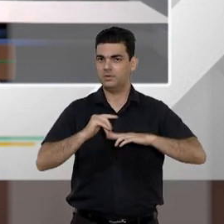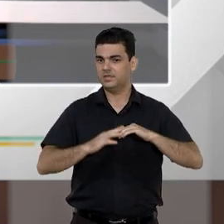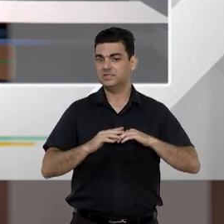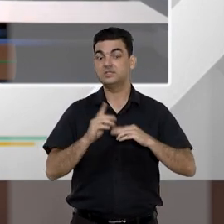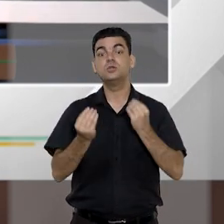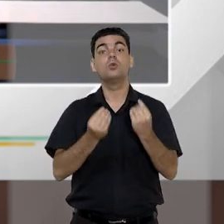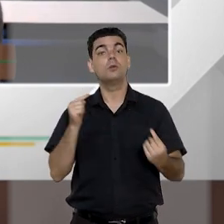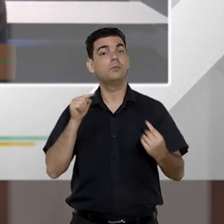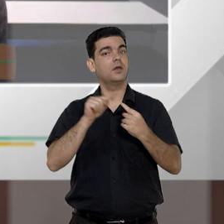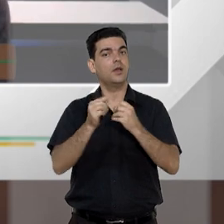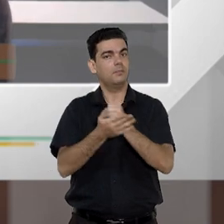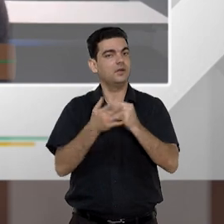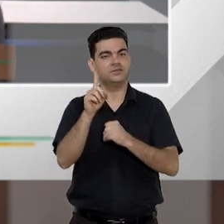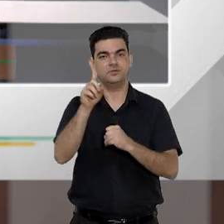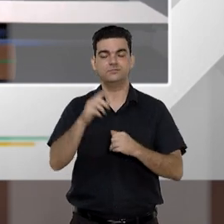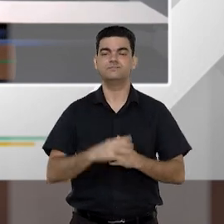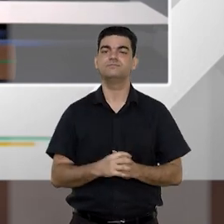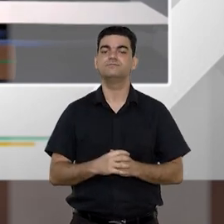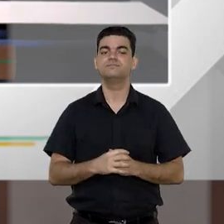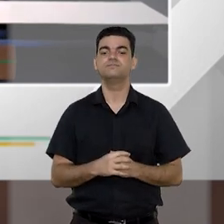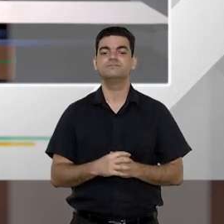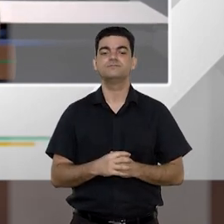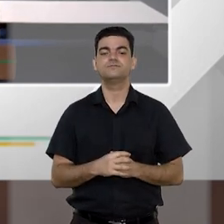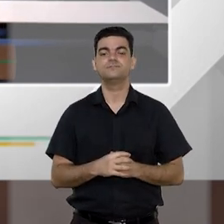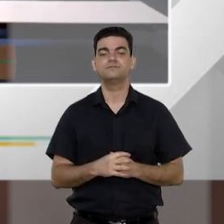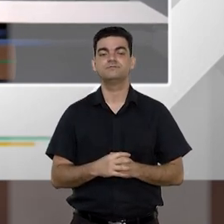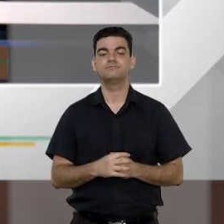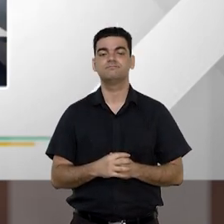essa modificação de competência na aplicação do precedente.